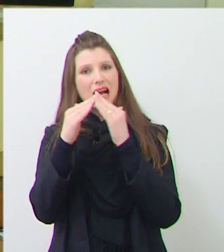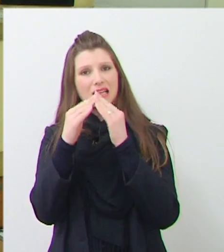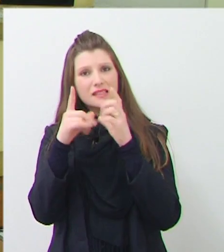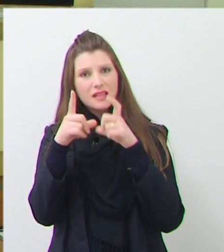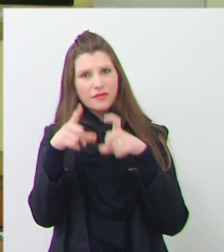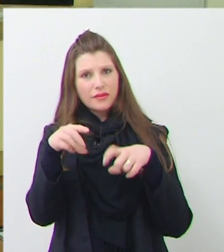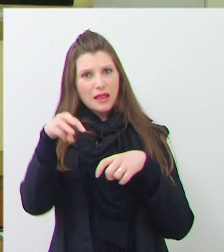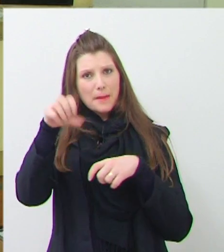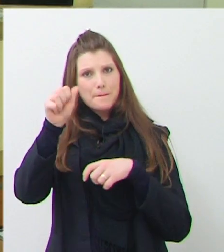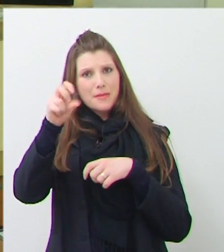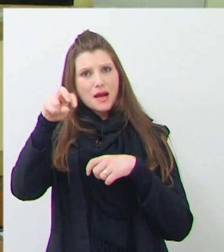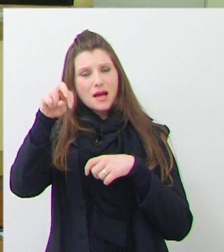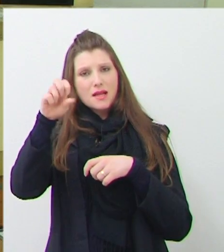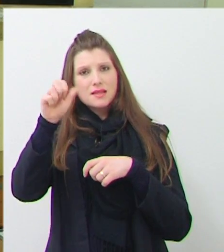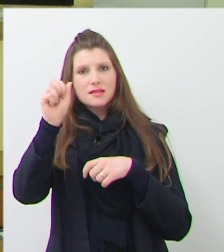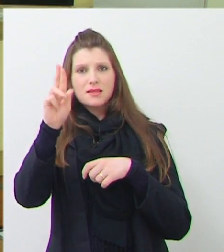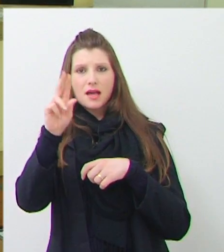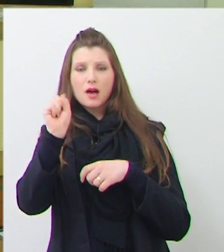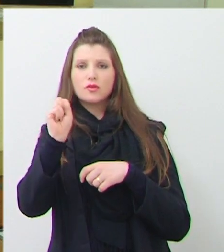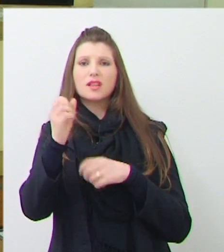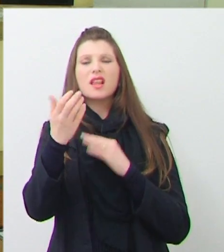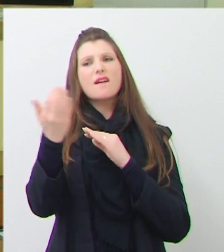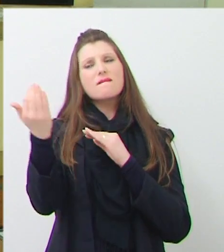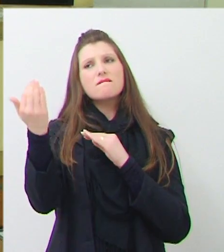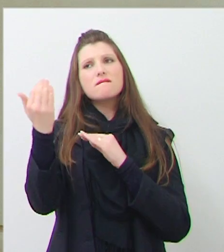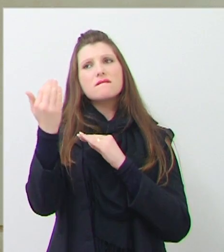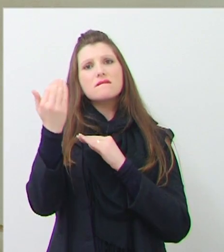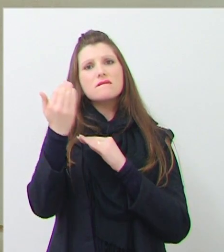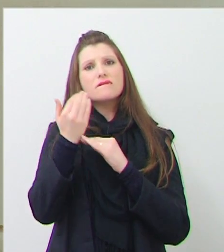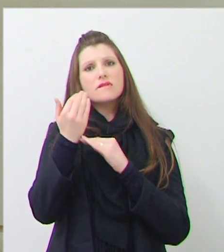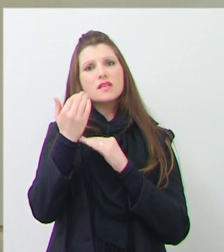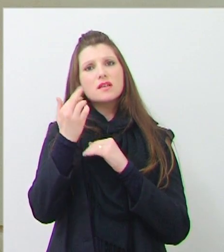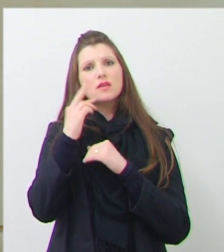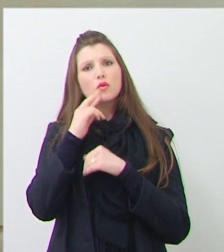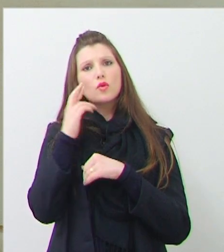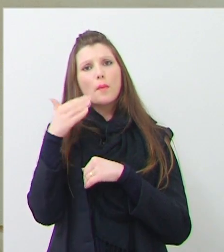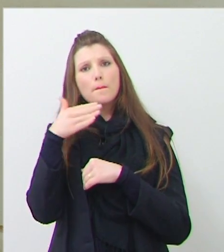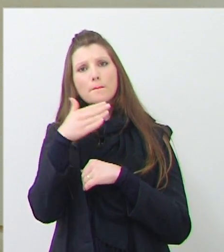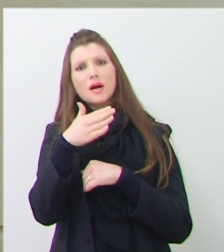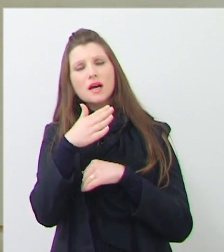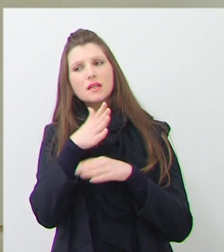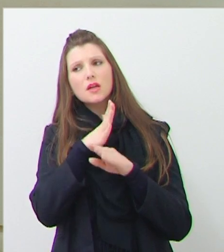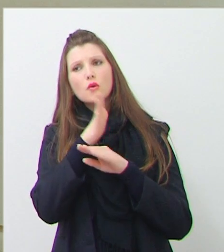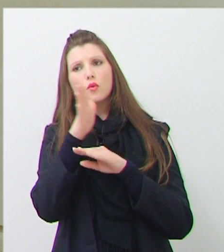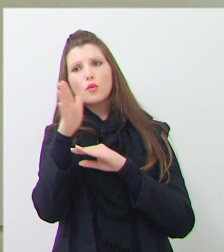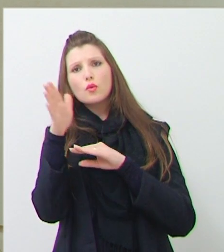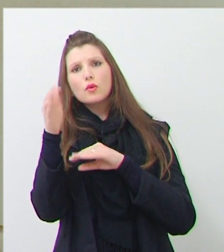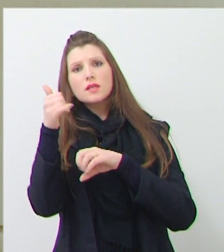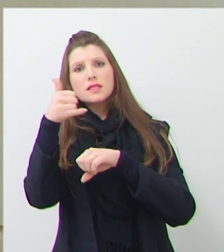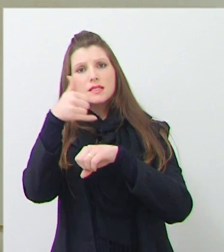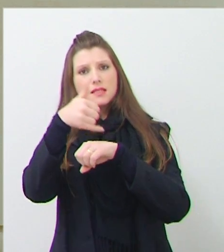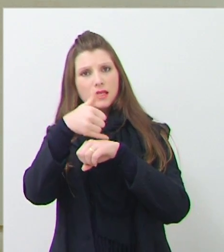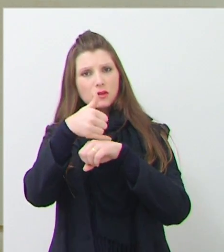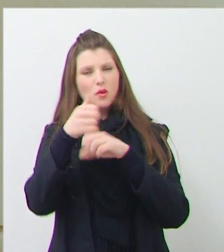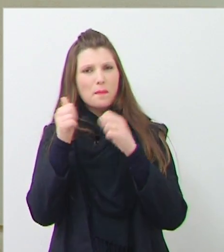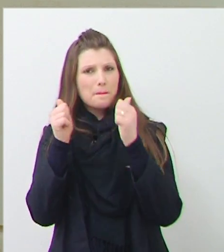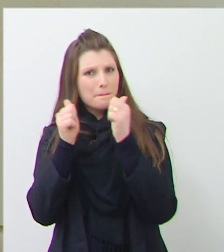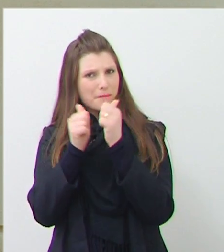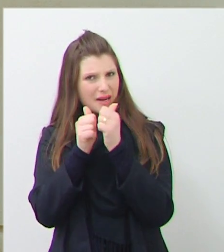Ela vinha do Rio Maina para o centro, quando perto do Poço Santo